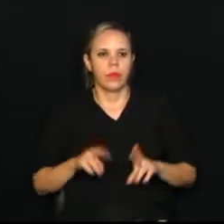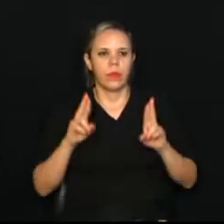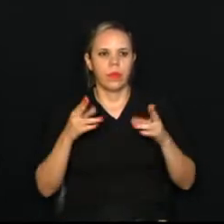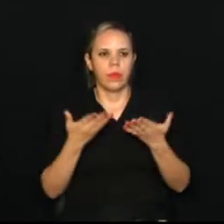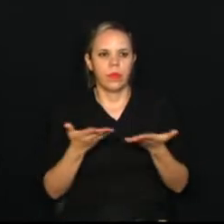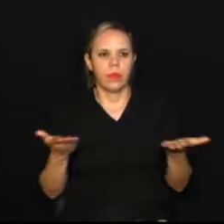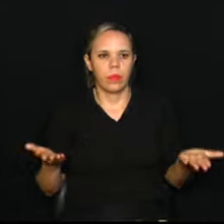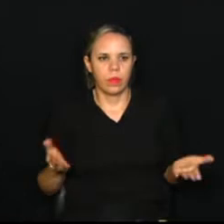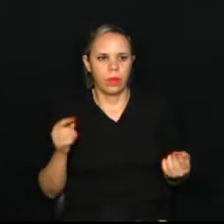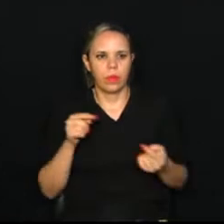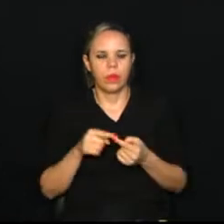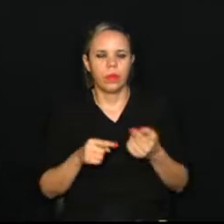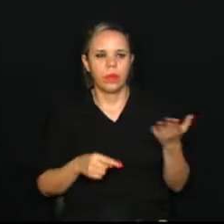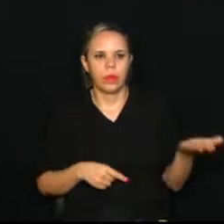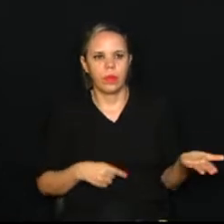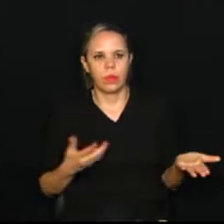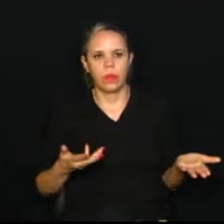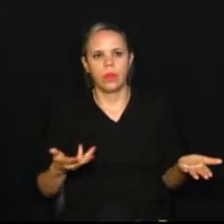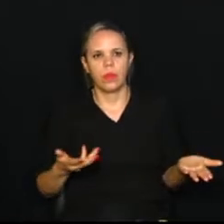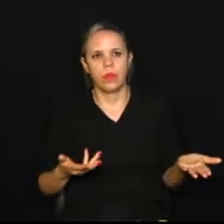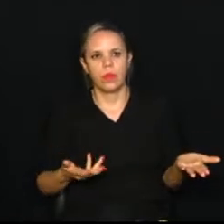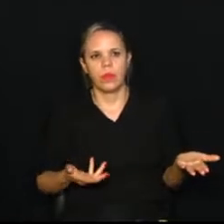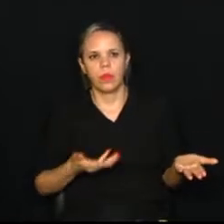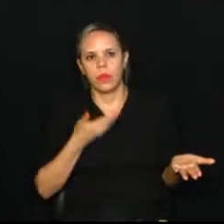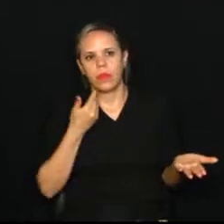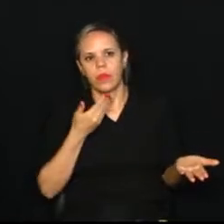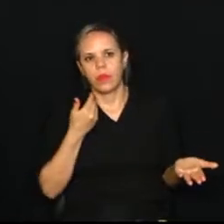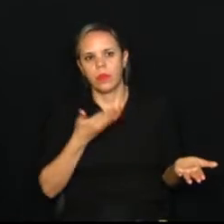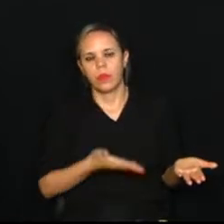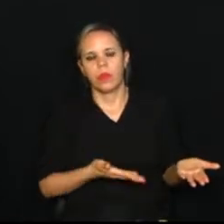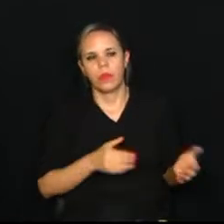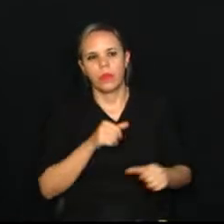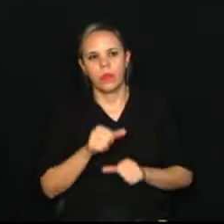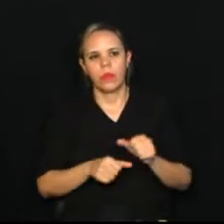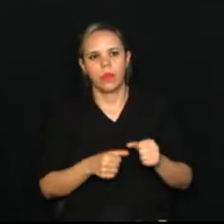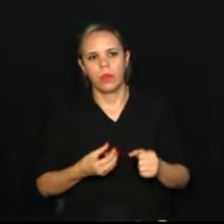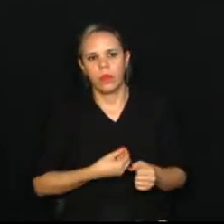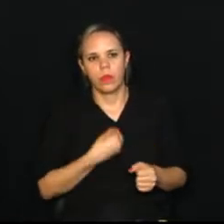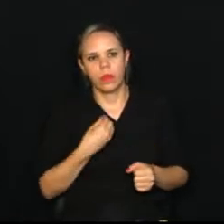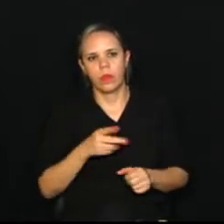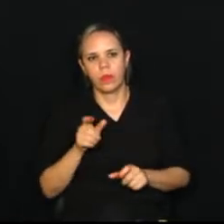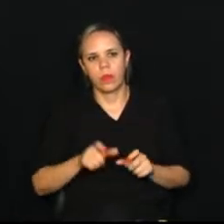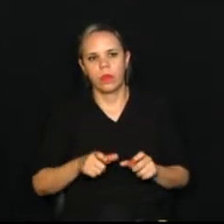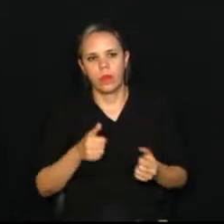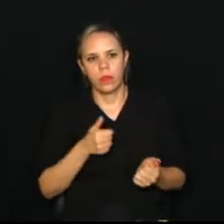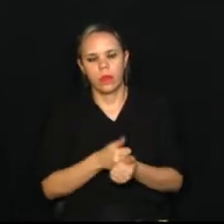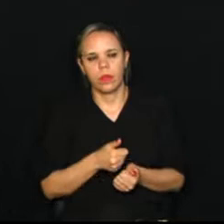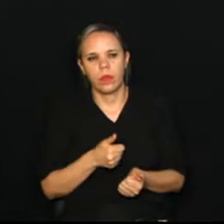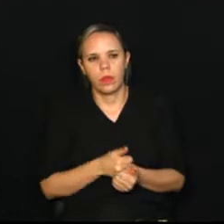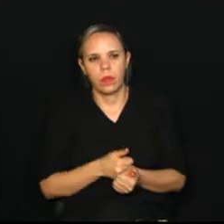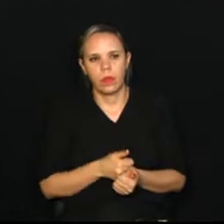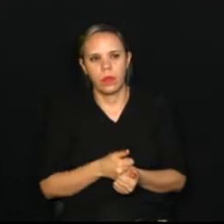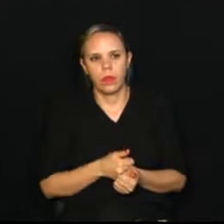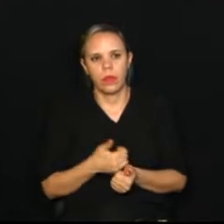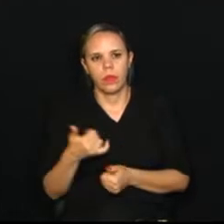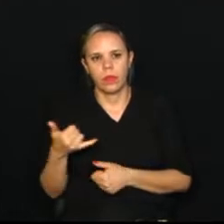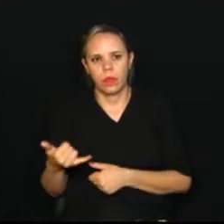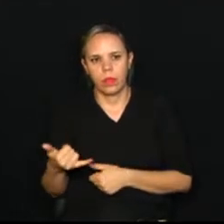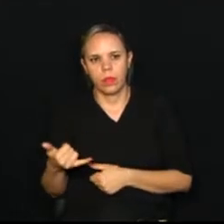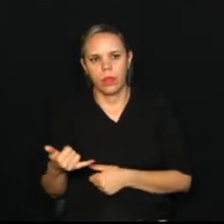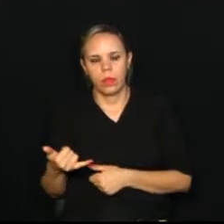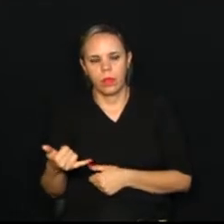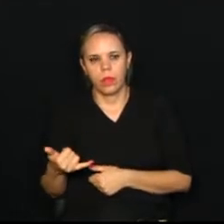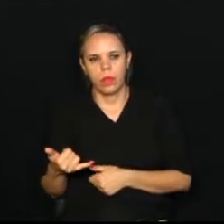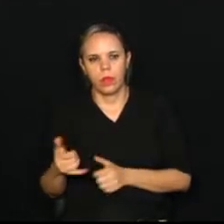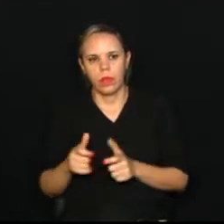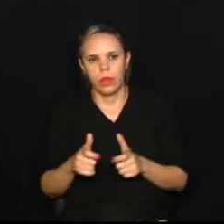disso. O objetivo é agilizar, facilitar, tornar a vida do cidadão próxima do seu celular, uma vez que